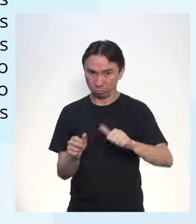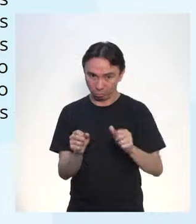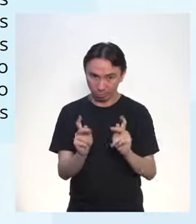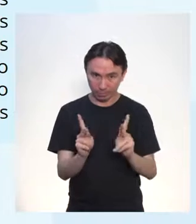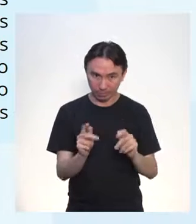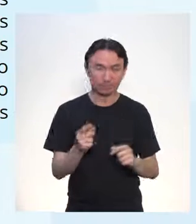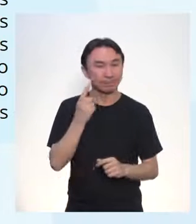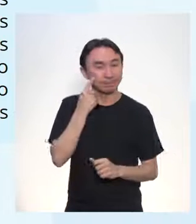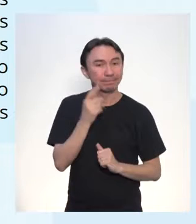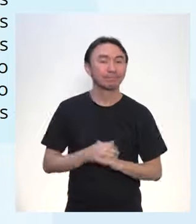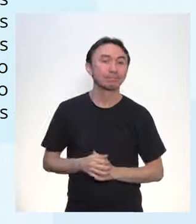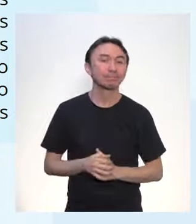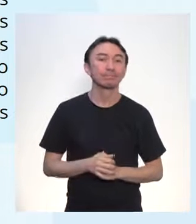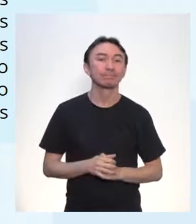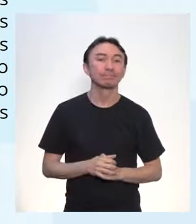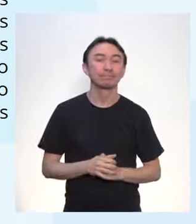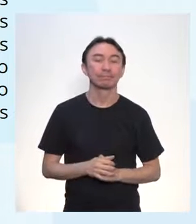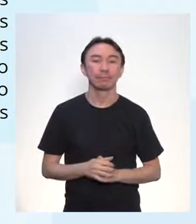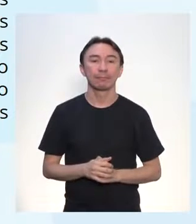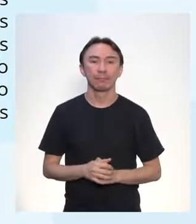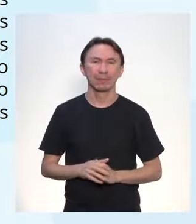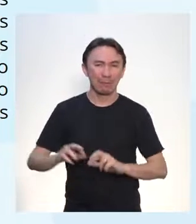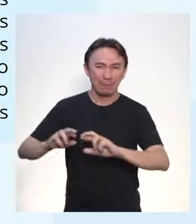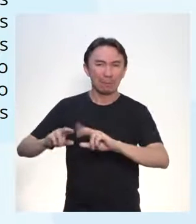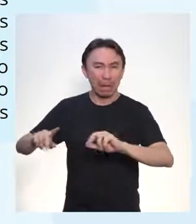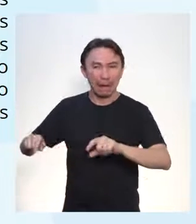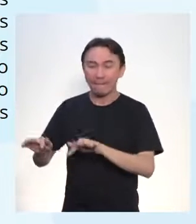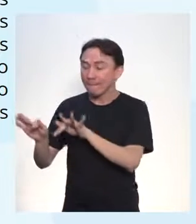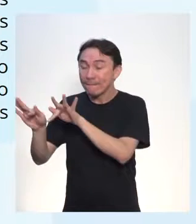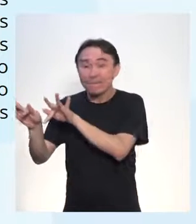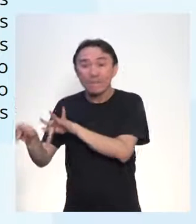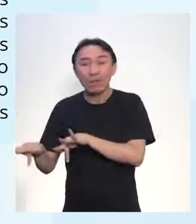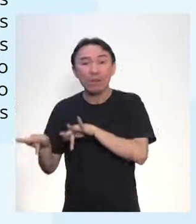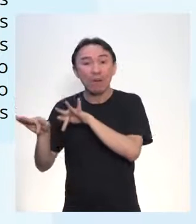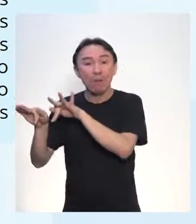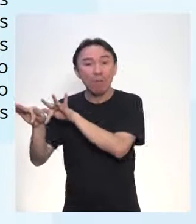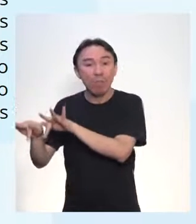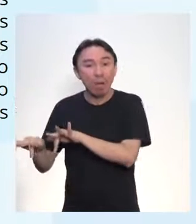olhadinha. As monarquias feudais